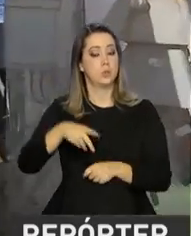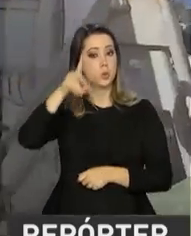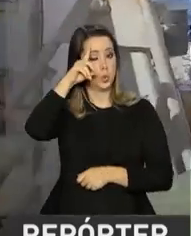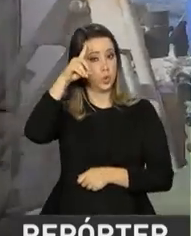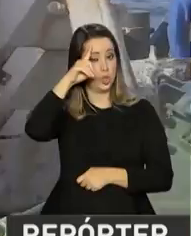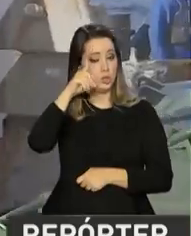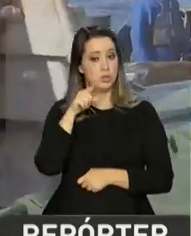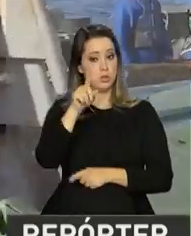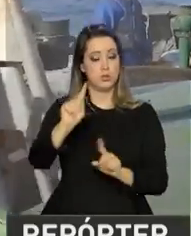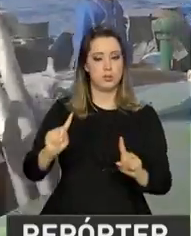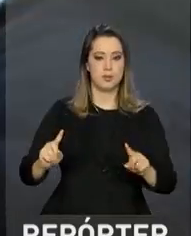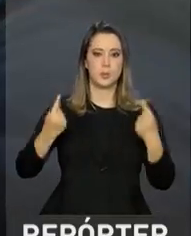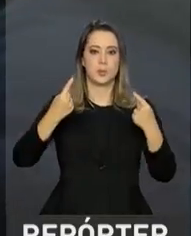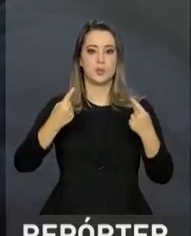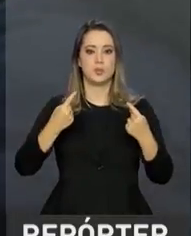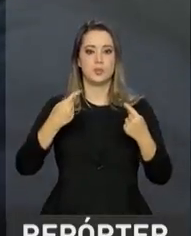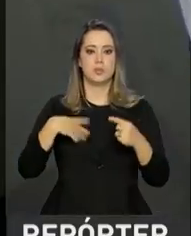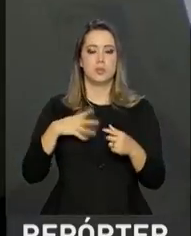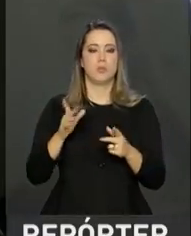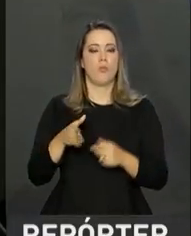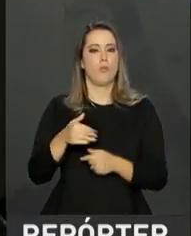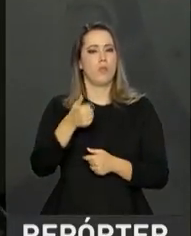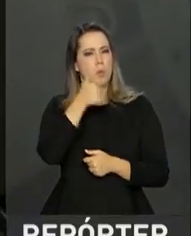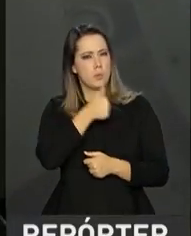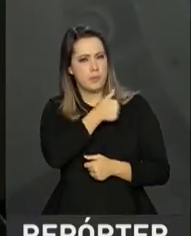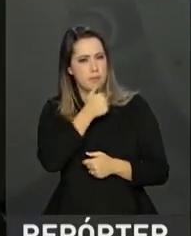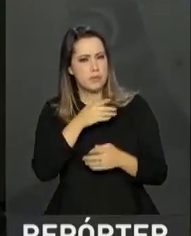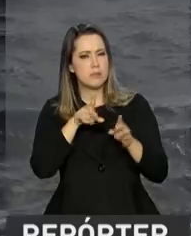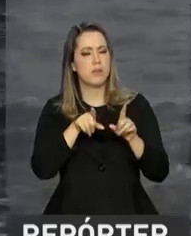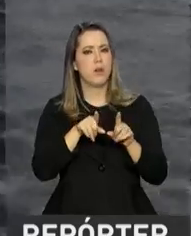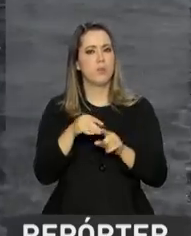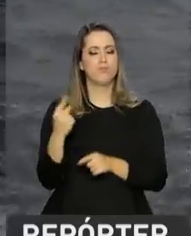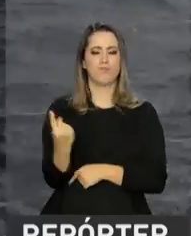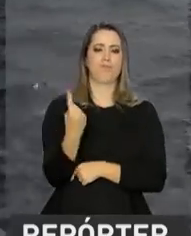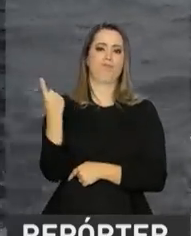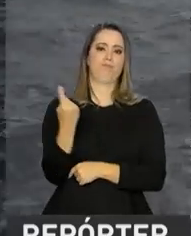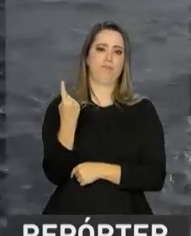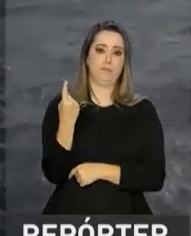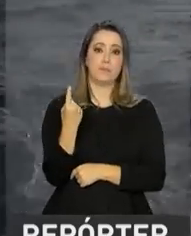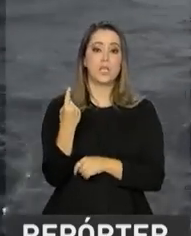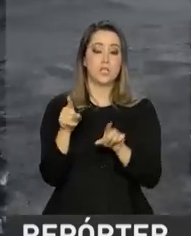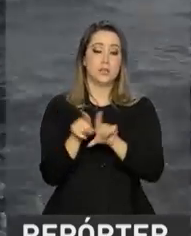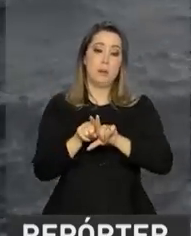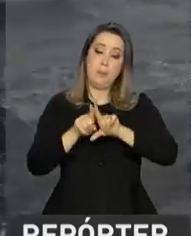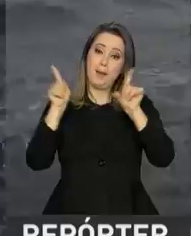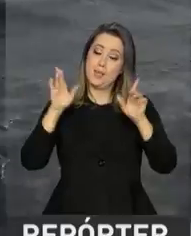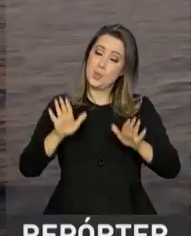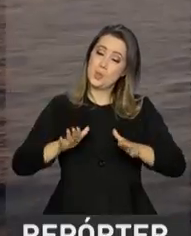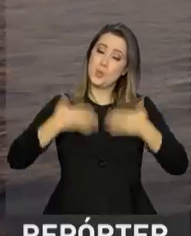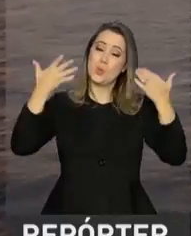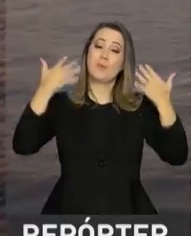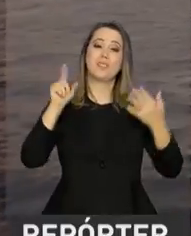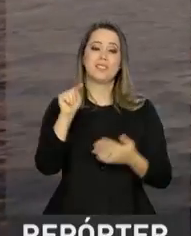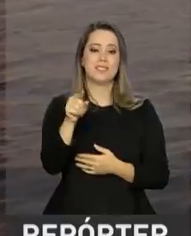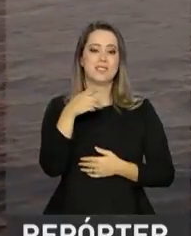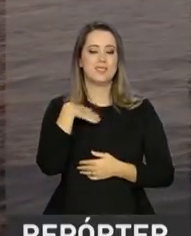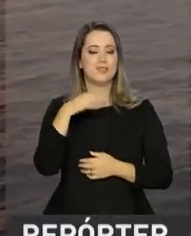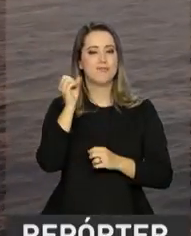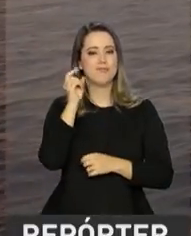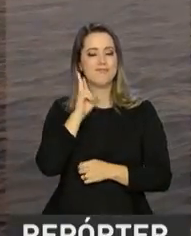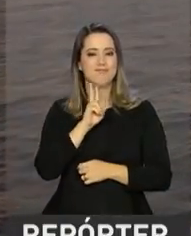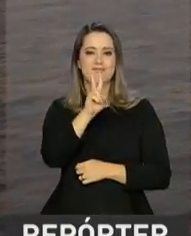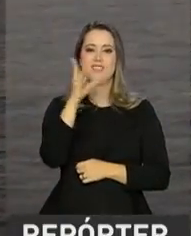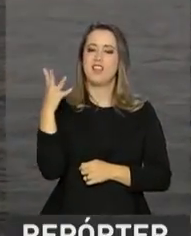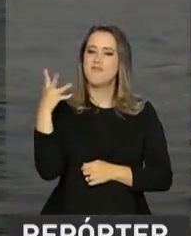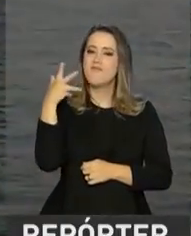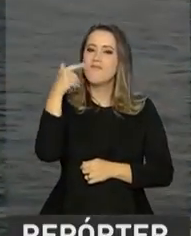eles encaram desafios, privações e isolamento. Mas também tem uma boa dose de surpresas, como este belo pôr do